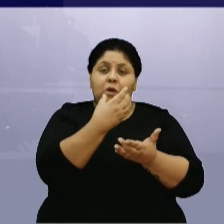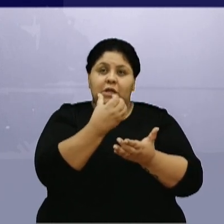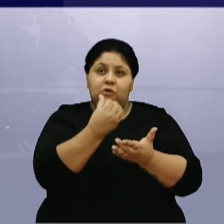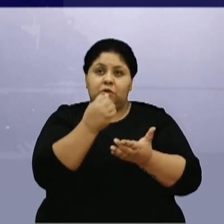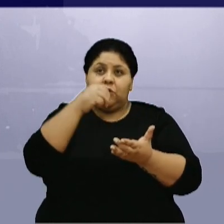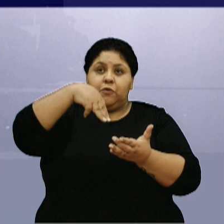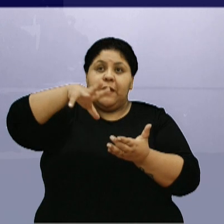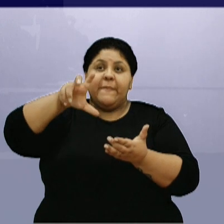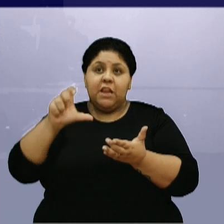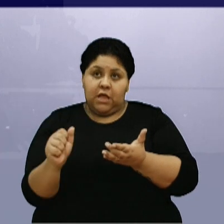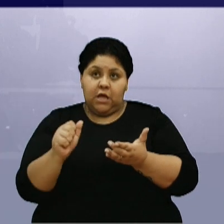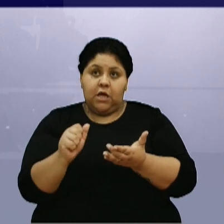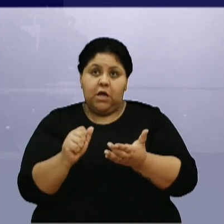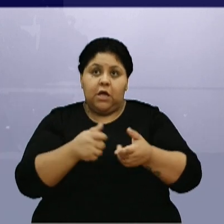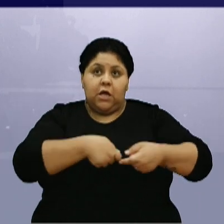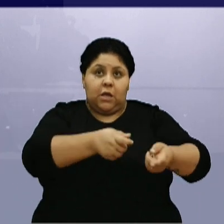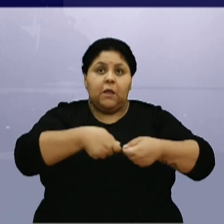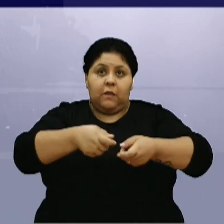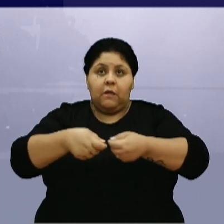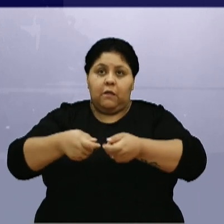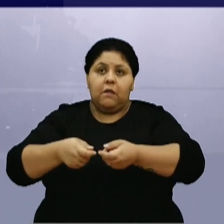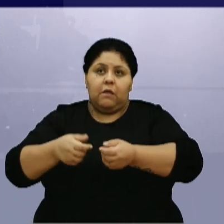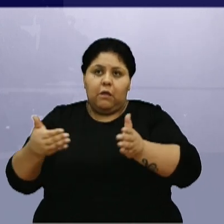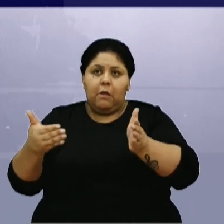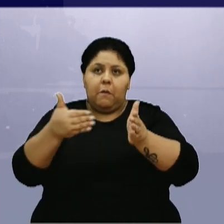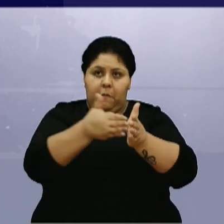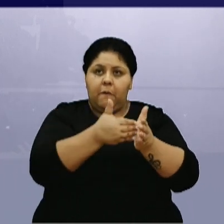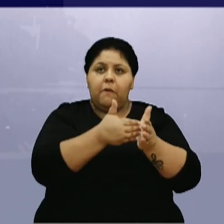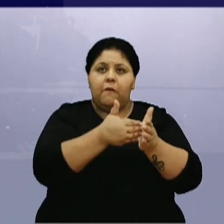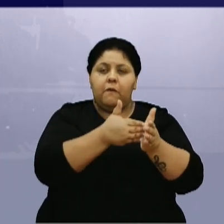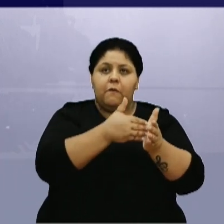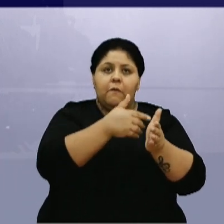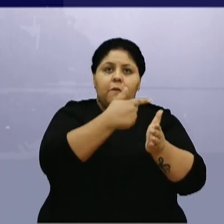546.724 milhões. Despesas consideradas para fins de limite,